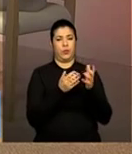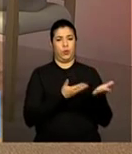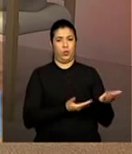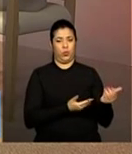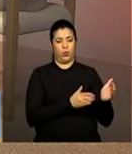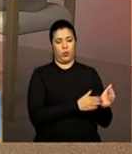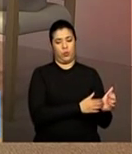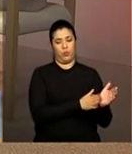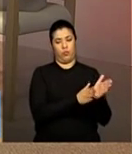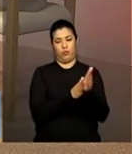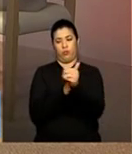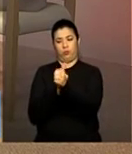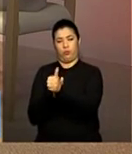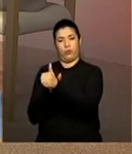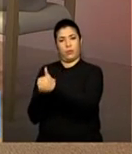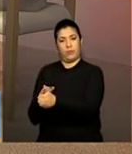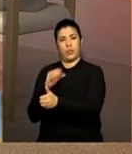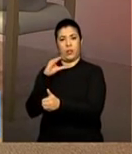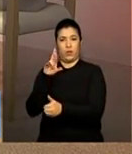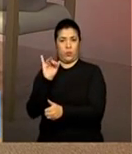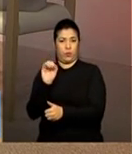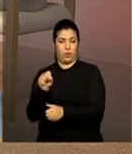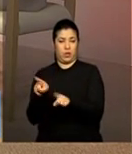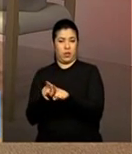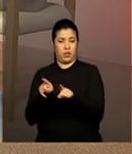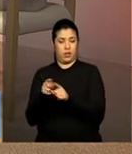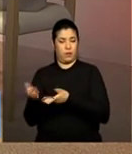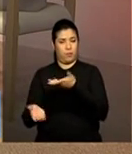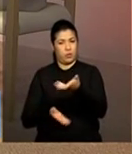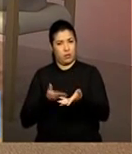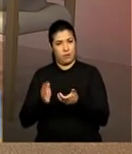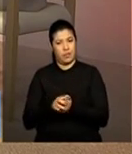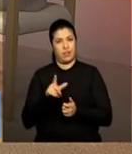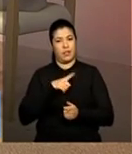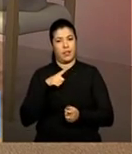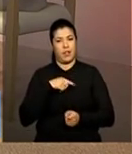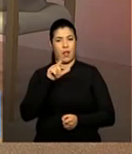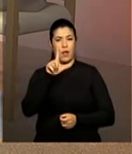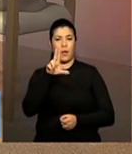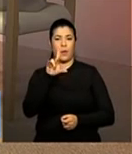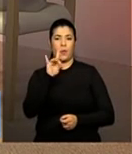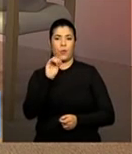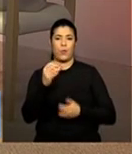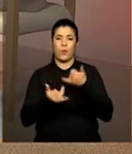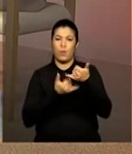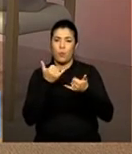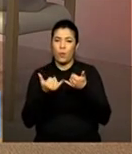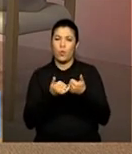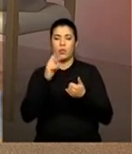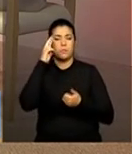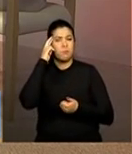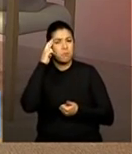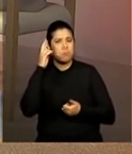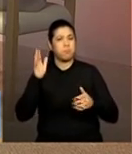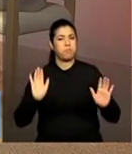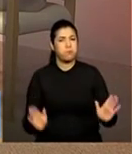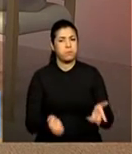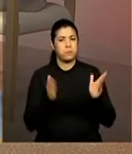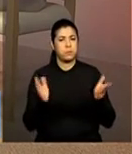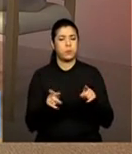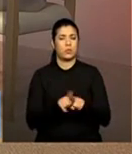convivência que vai ter uma perspectiva lúdica uma perspectiva de reflexão